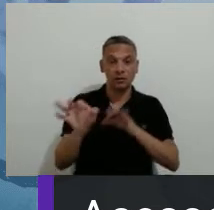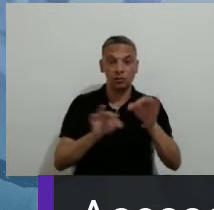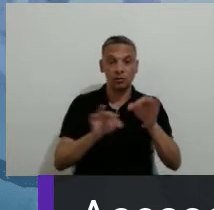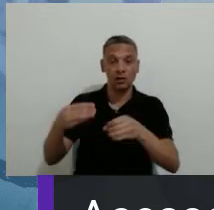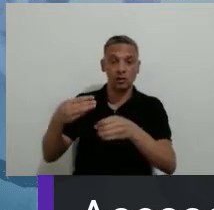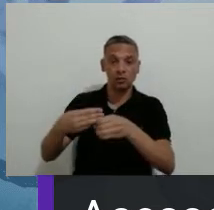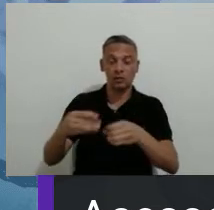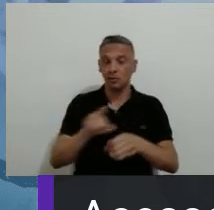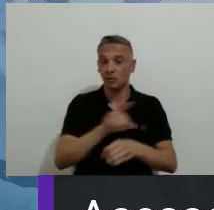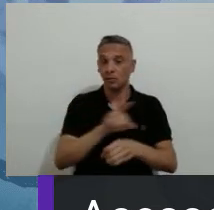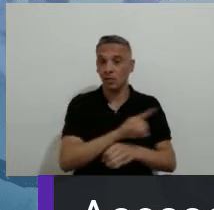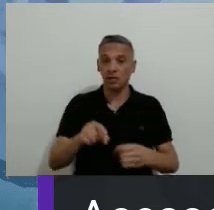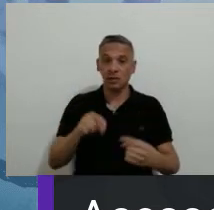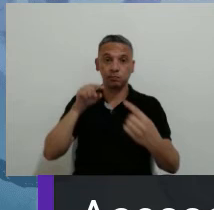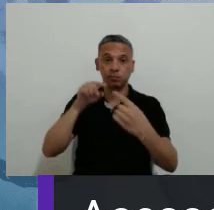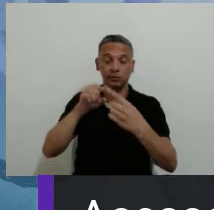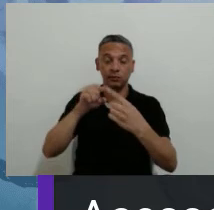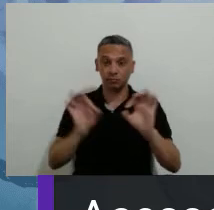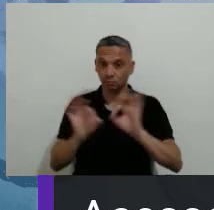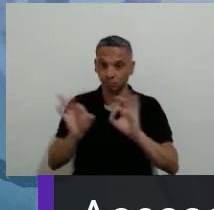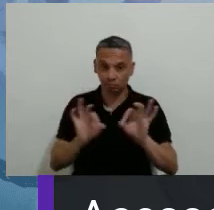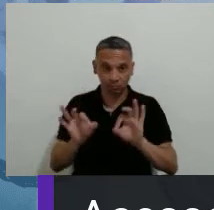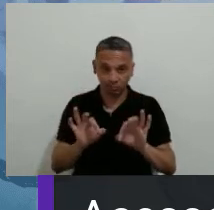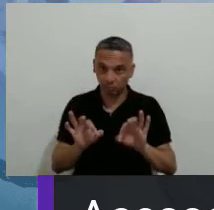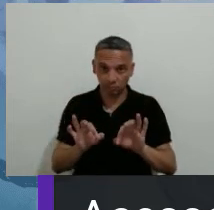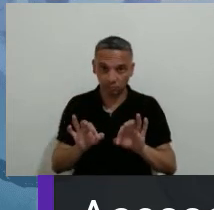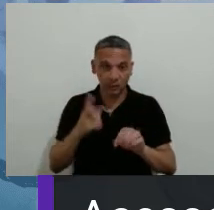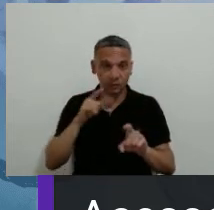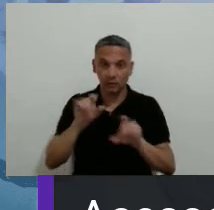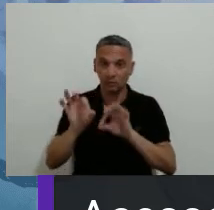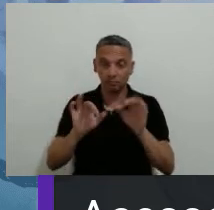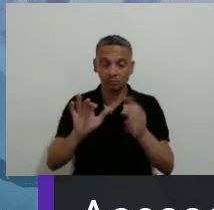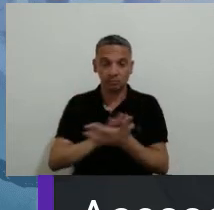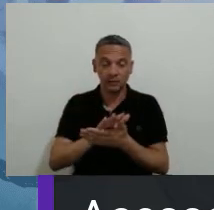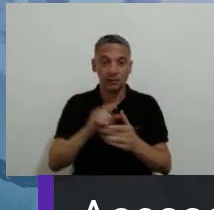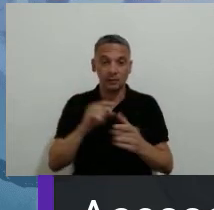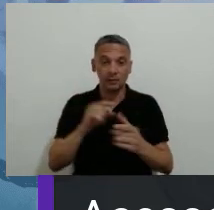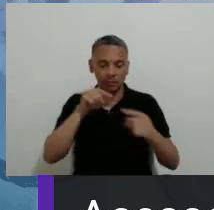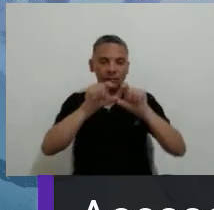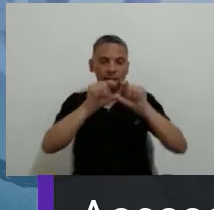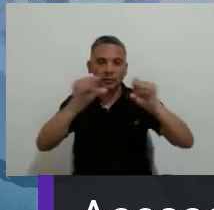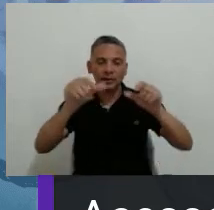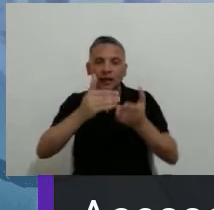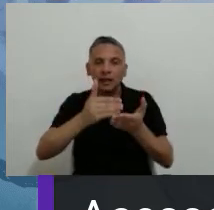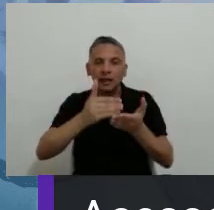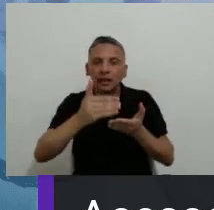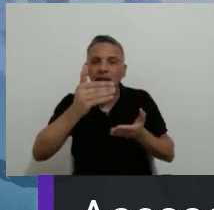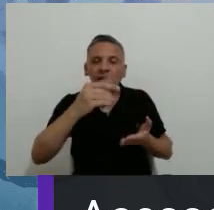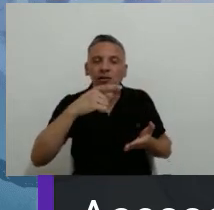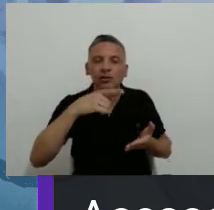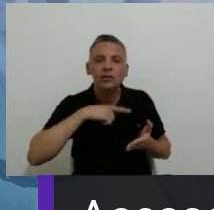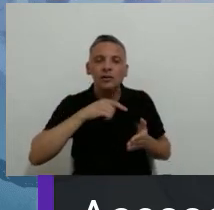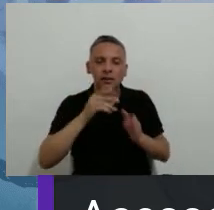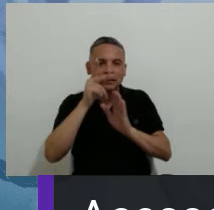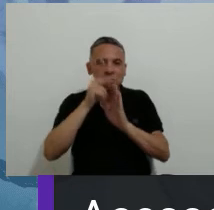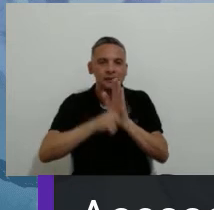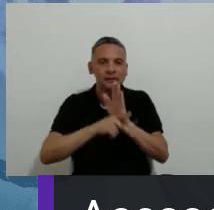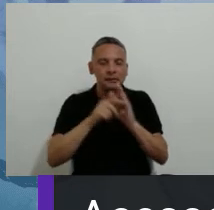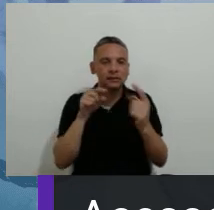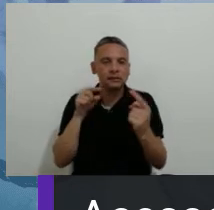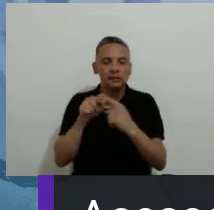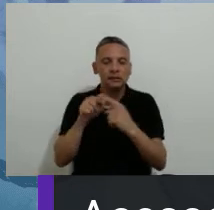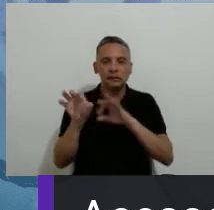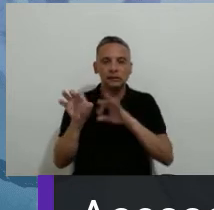foi identificado na busca ativa, porque a busca ativa ela foi um início desse projeto de divulgação